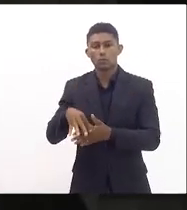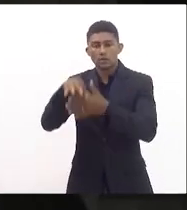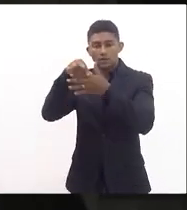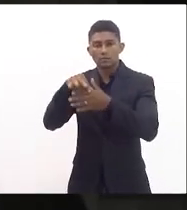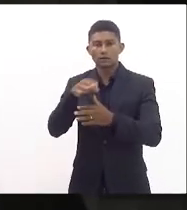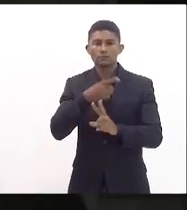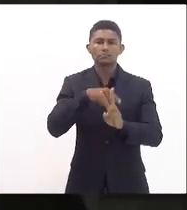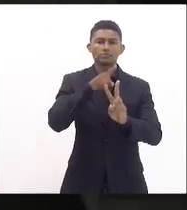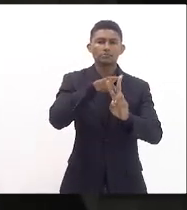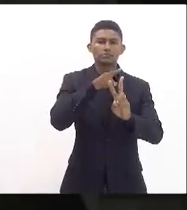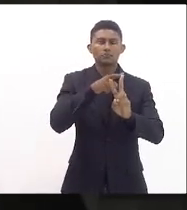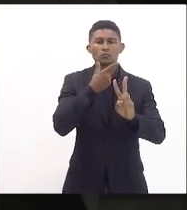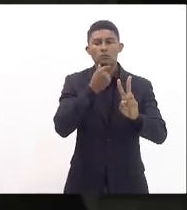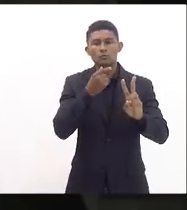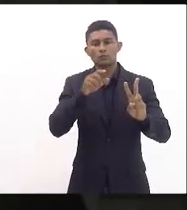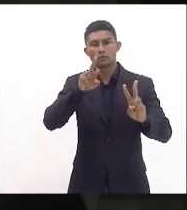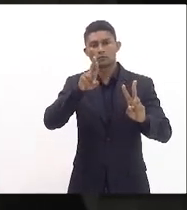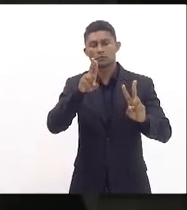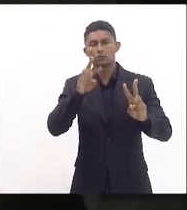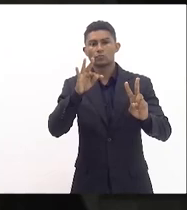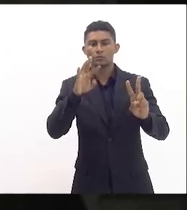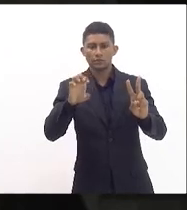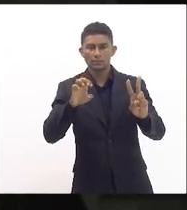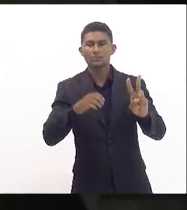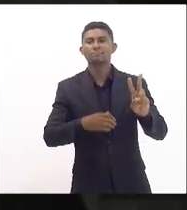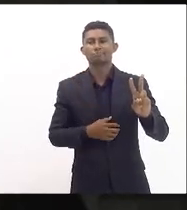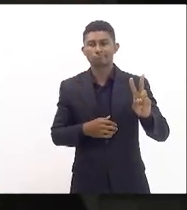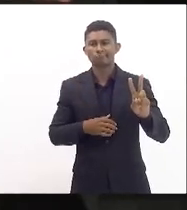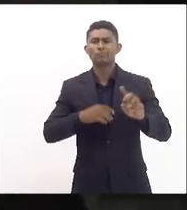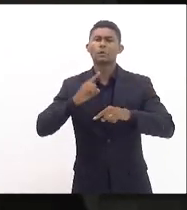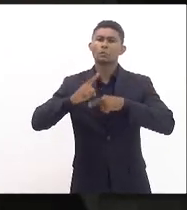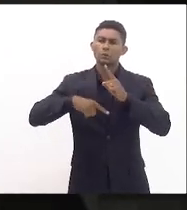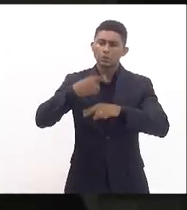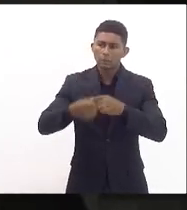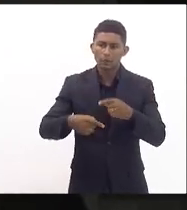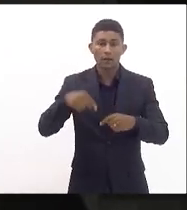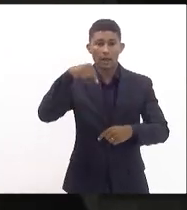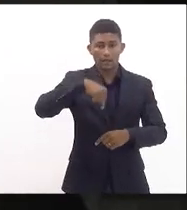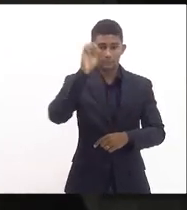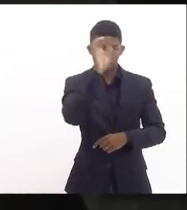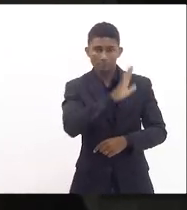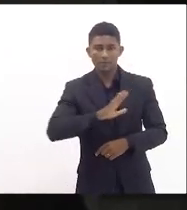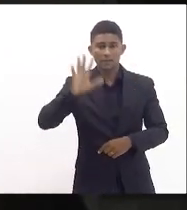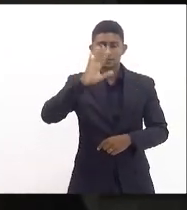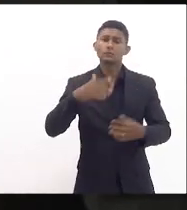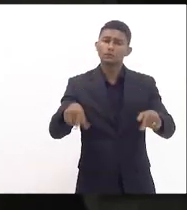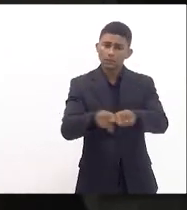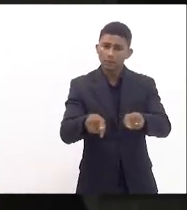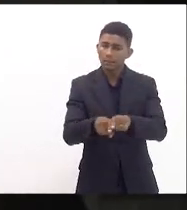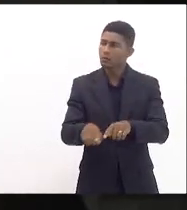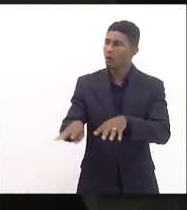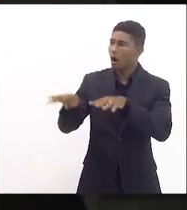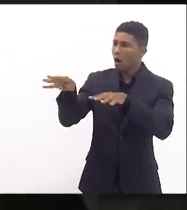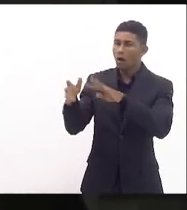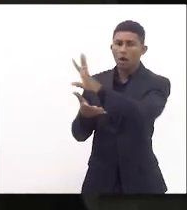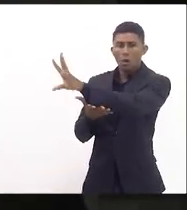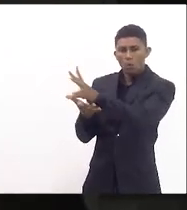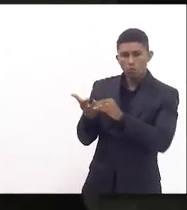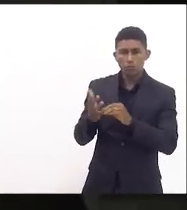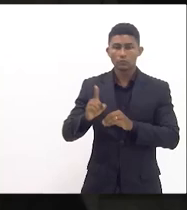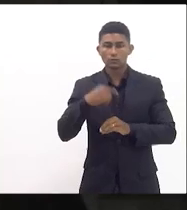Rude, o Vermelho, né, e que depois nos inspirou aqui no Brasil para que fôssemos às